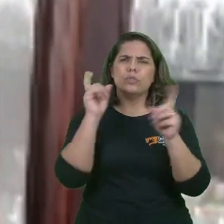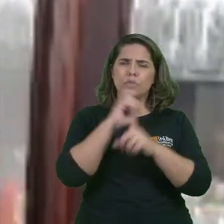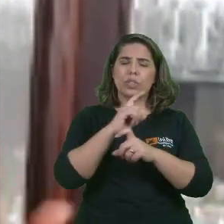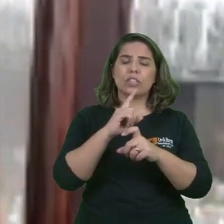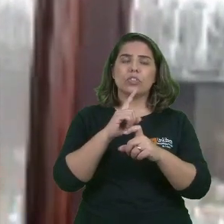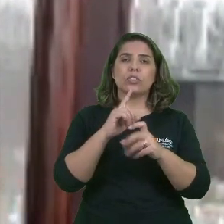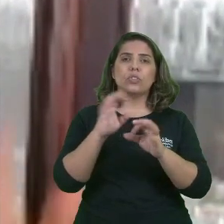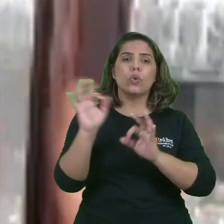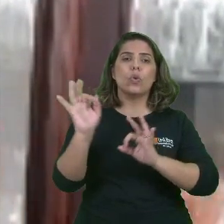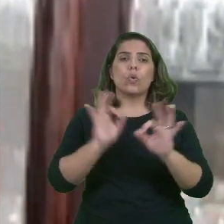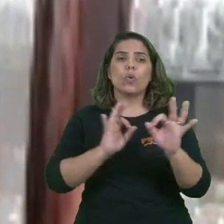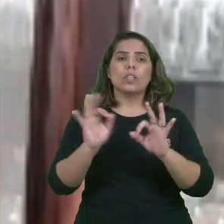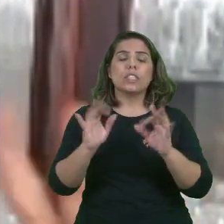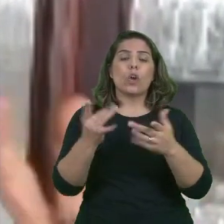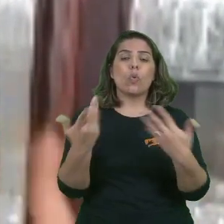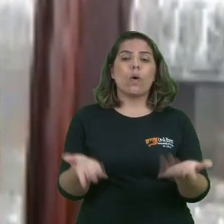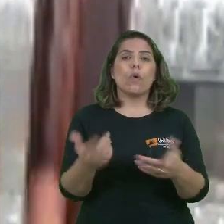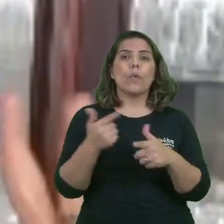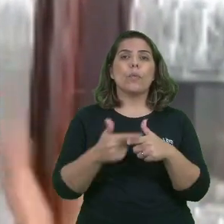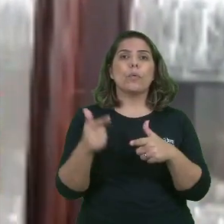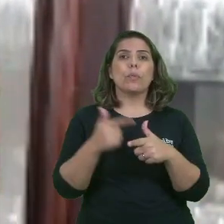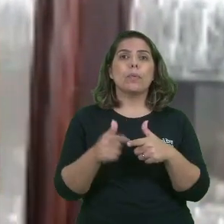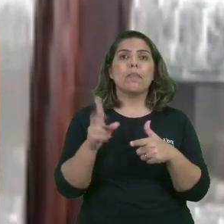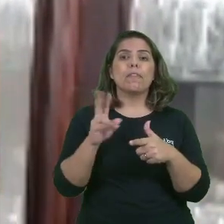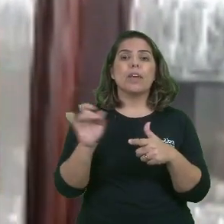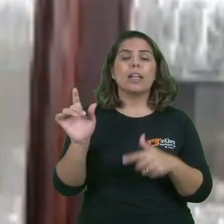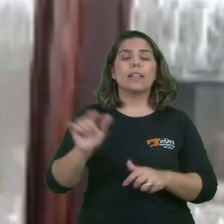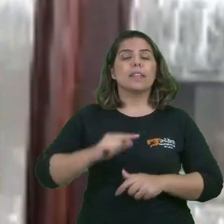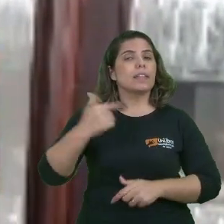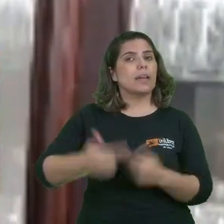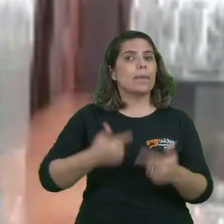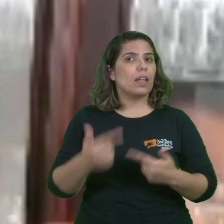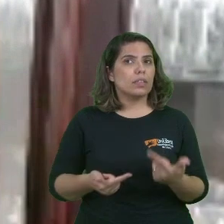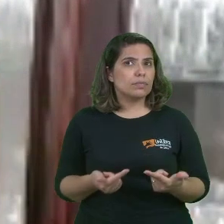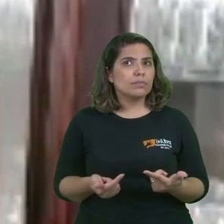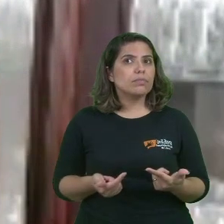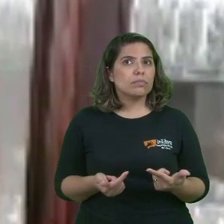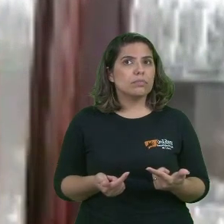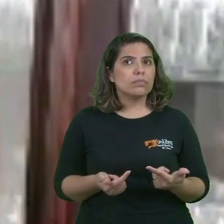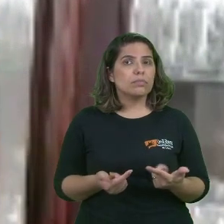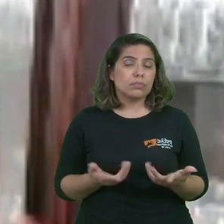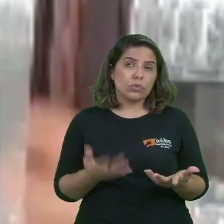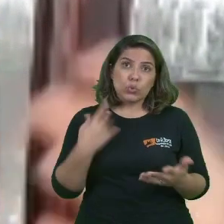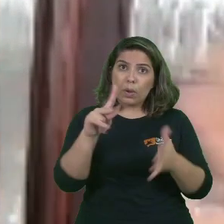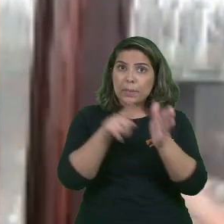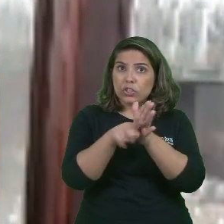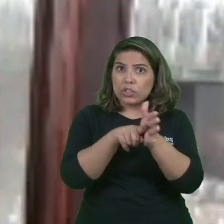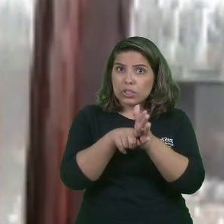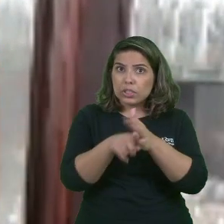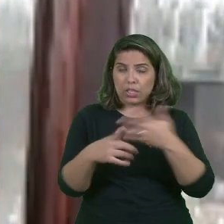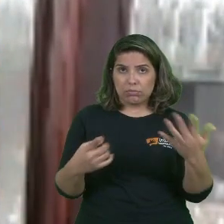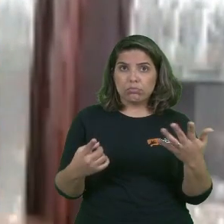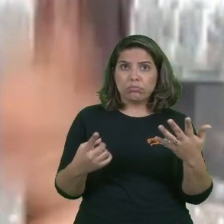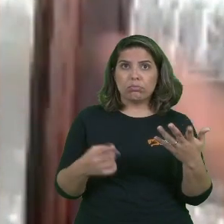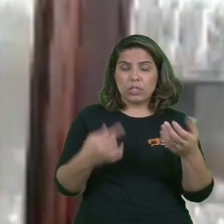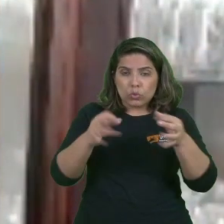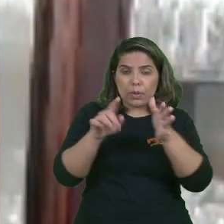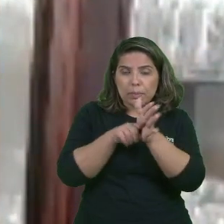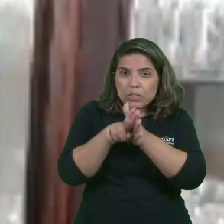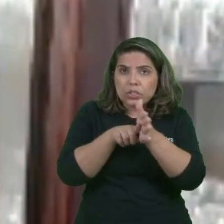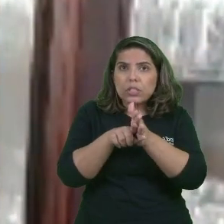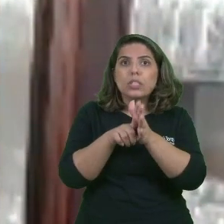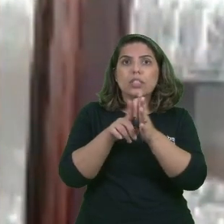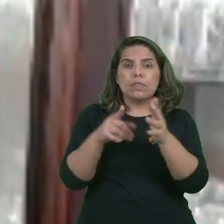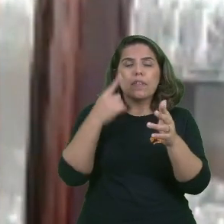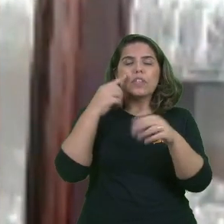estabelecer qual é o problema trabalho E aí na sua pesquisa você vai fazer uma pesquisa ao